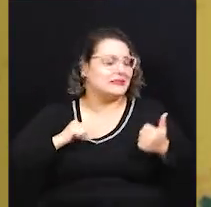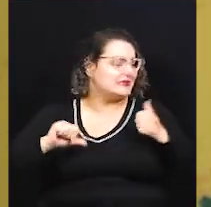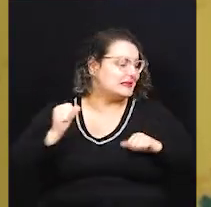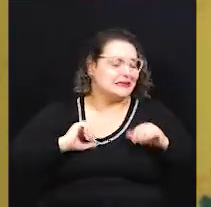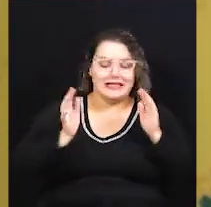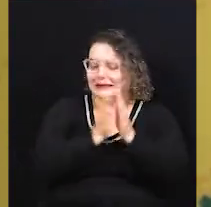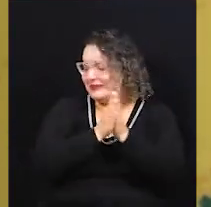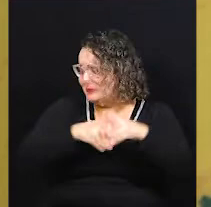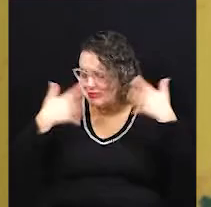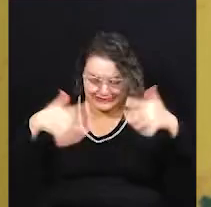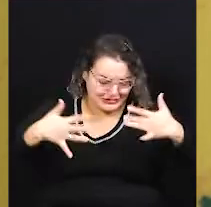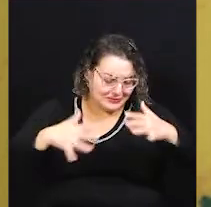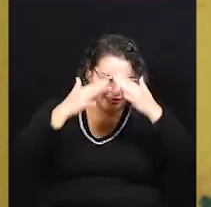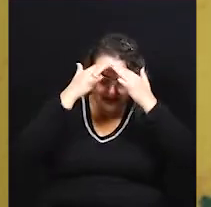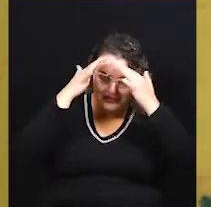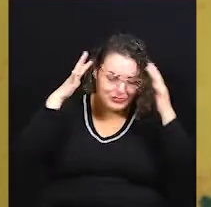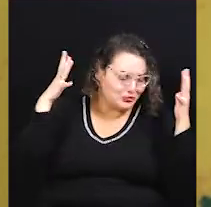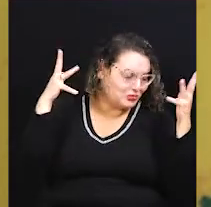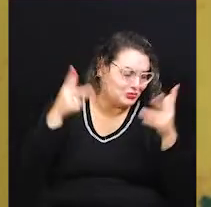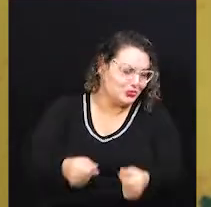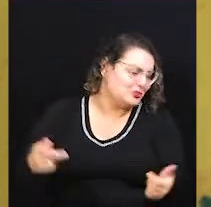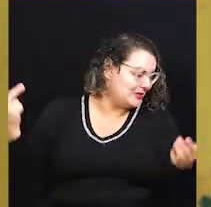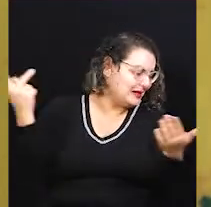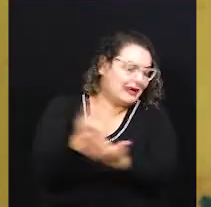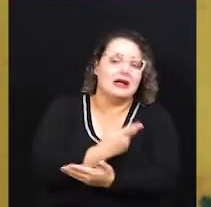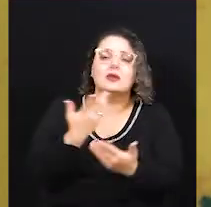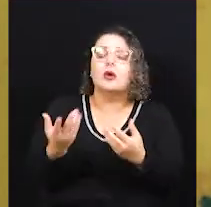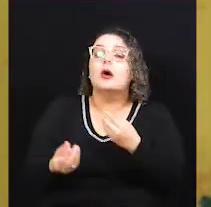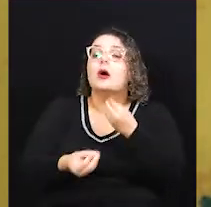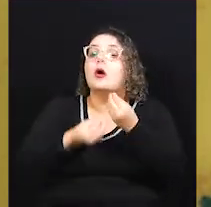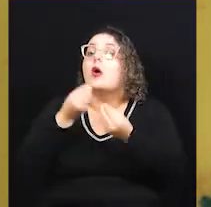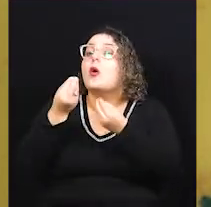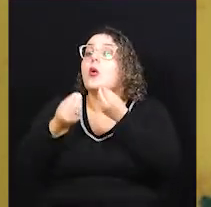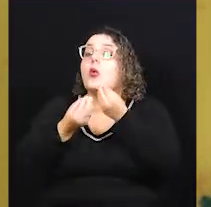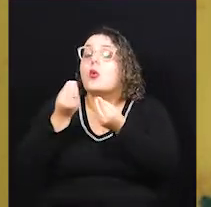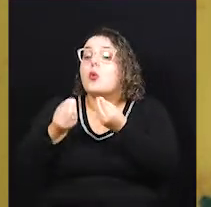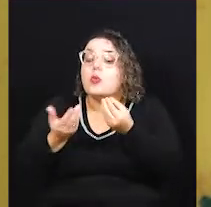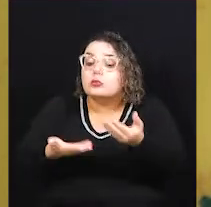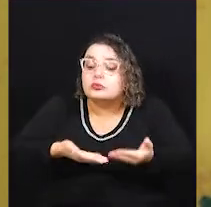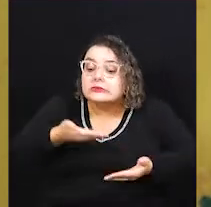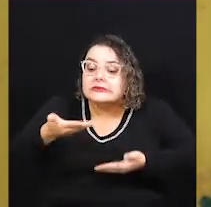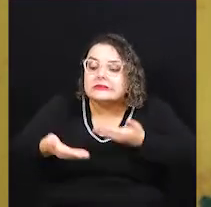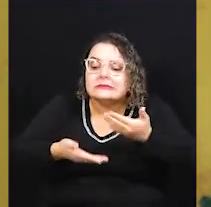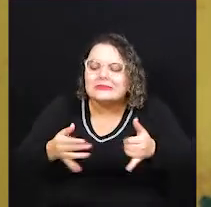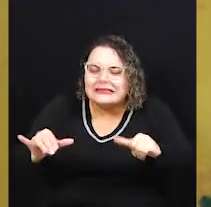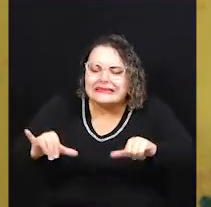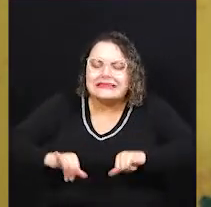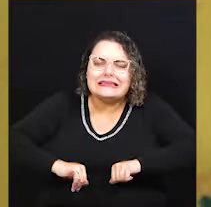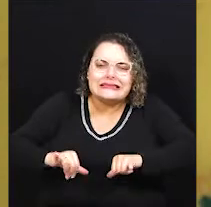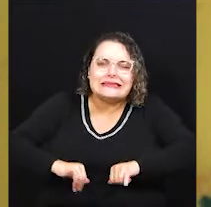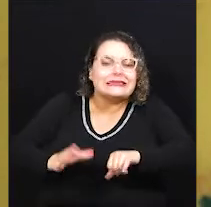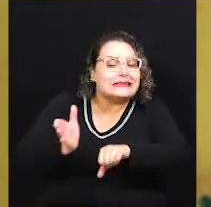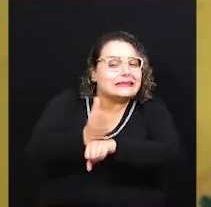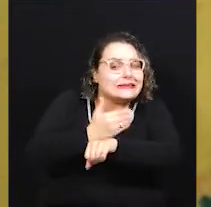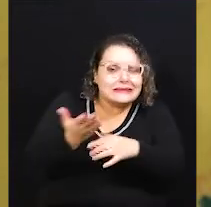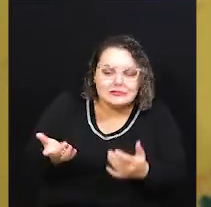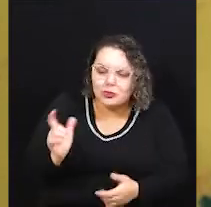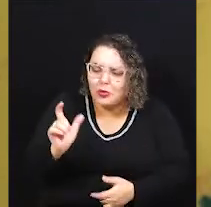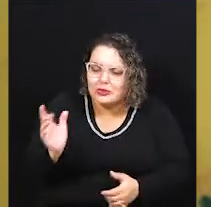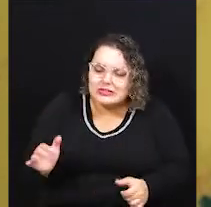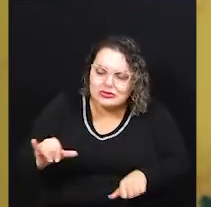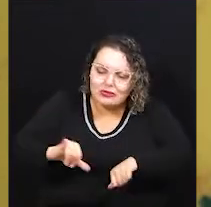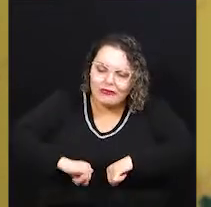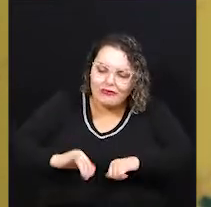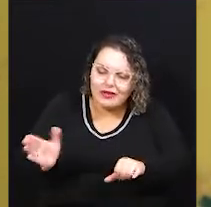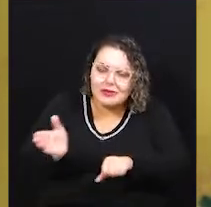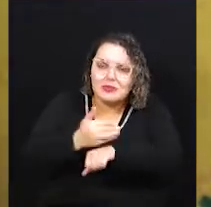desesperado. Puxa vida, vai dar tudo errado. Como trabalhar essa questão do sofrer por antecipação, o